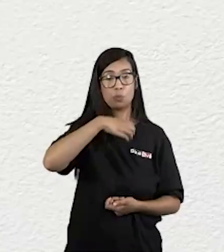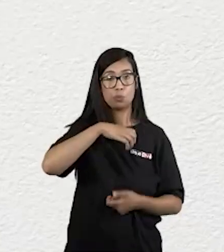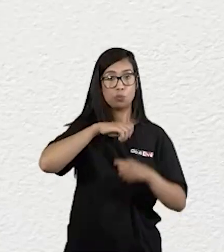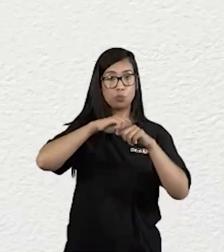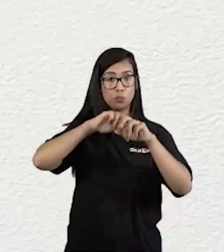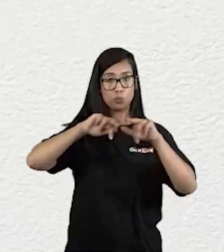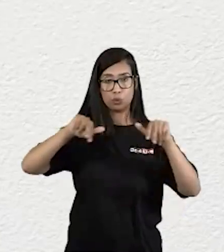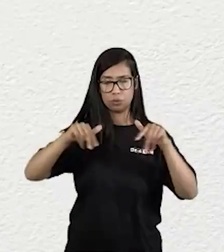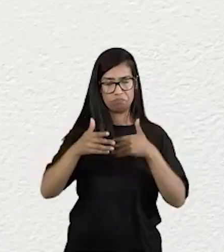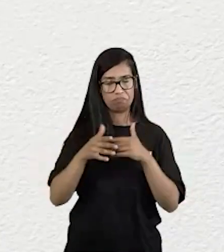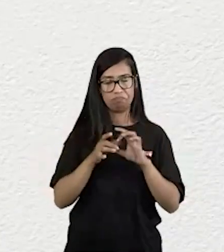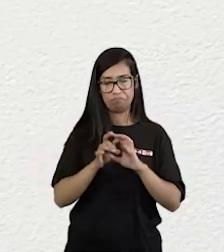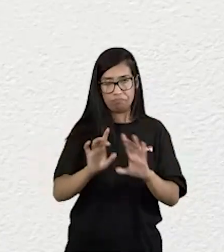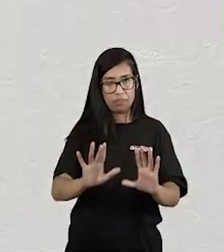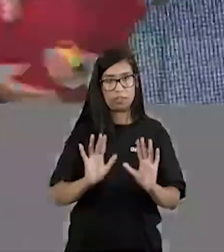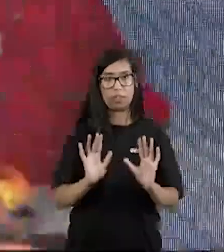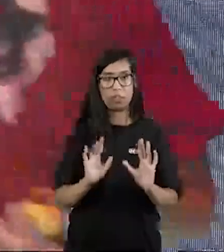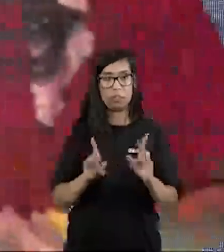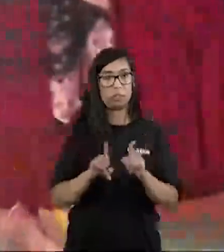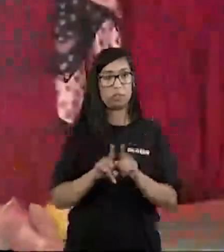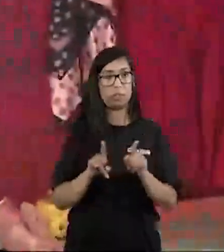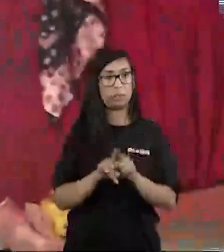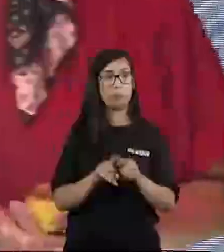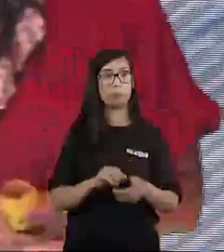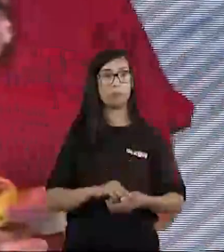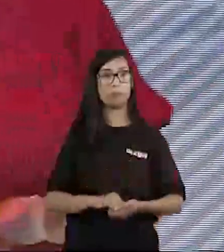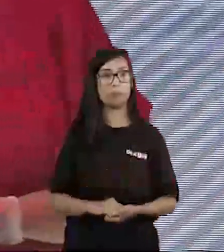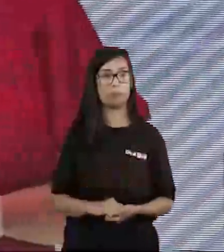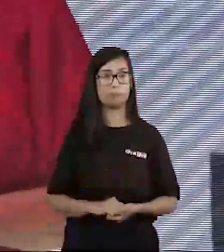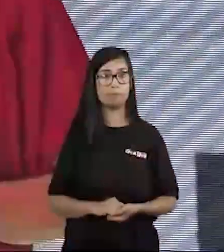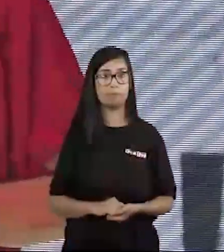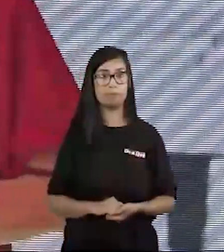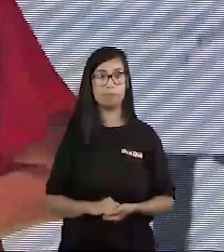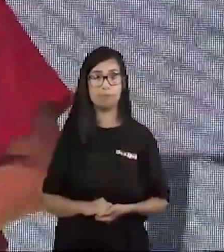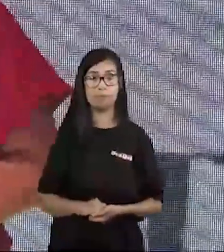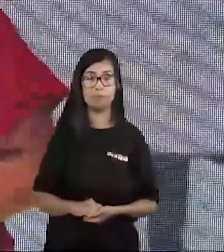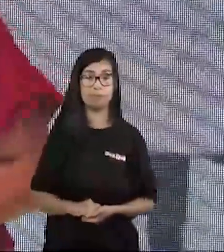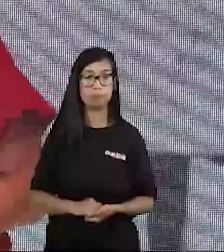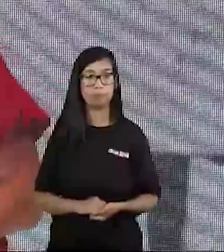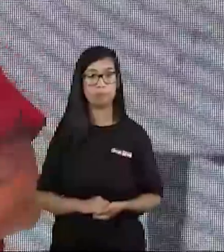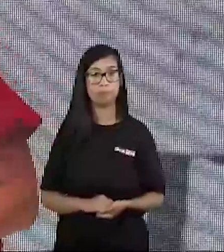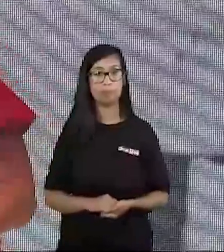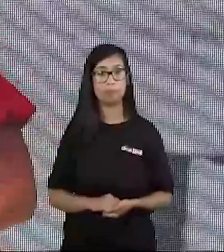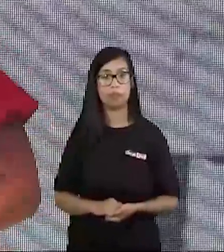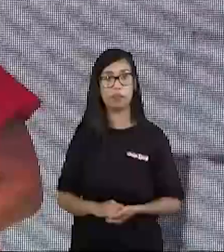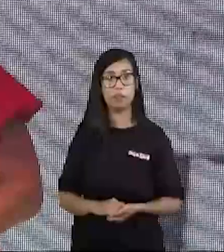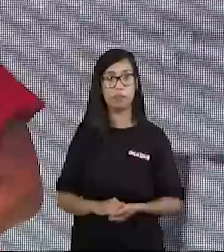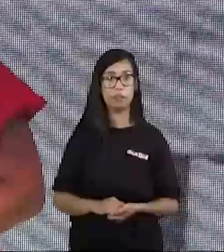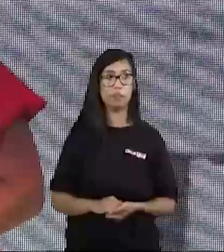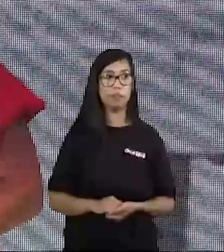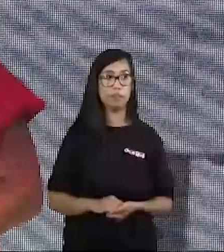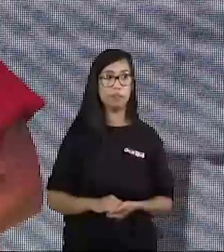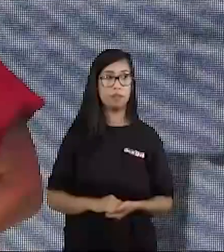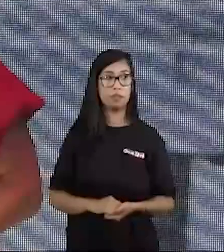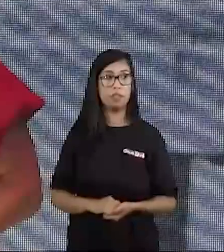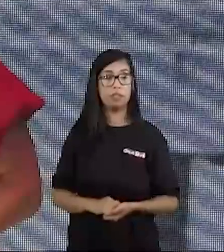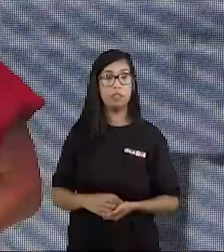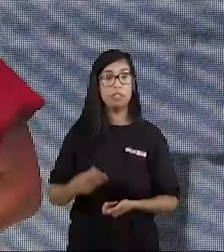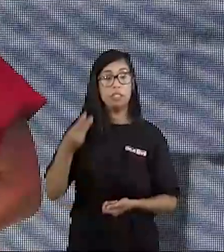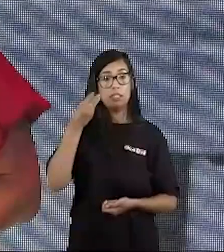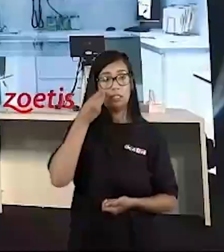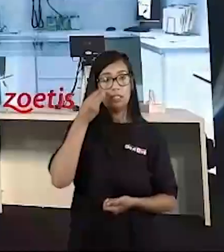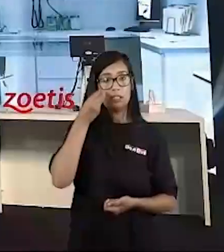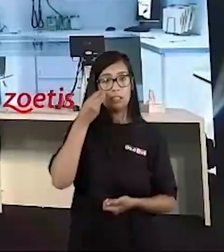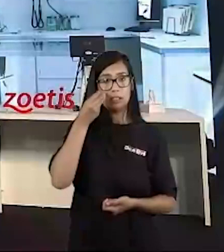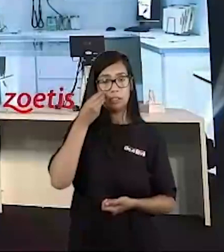vindo aqui, na nossa mesa de atendimento, nós vamos fazer o atendimento dessa pera, com uma